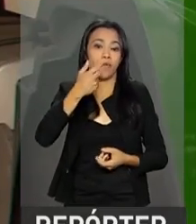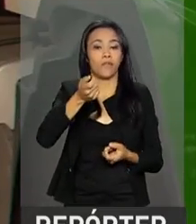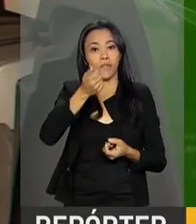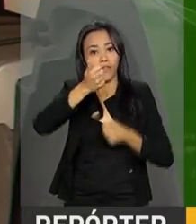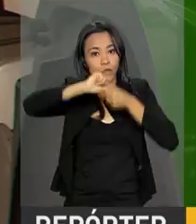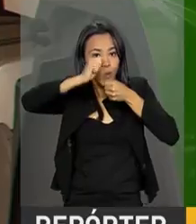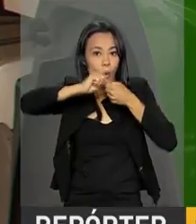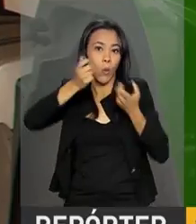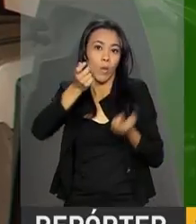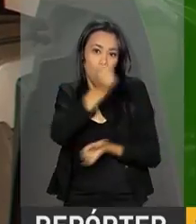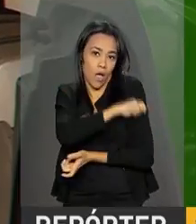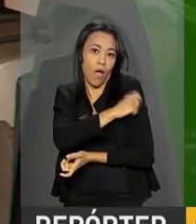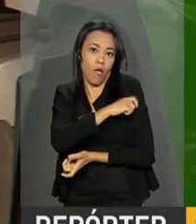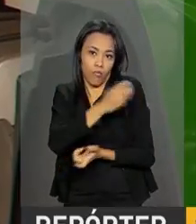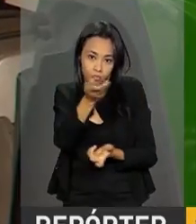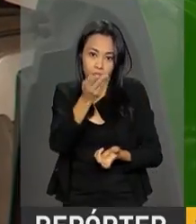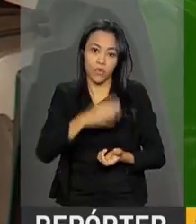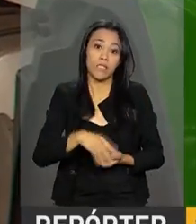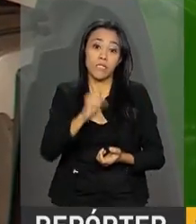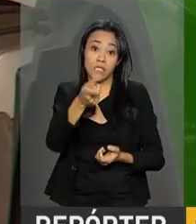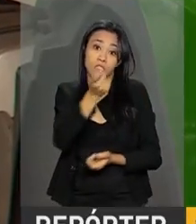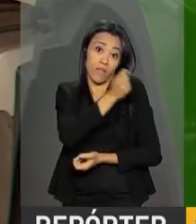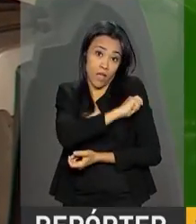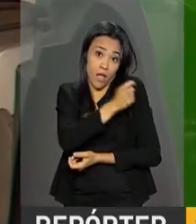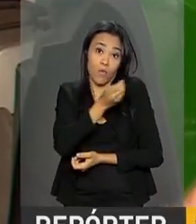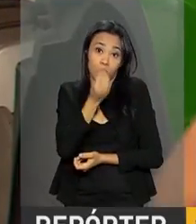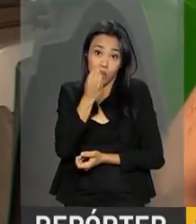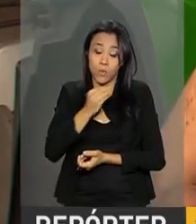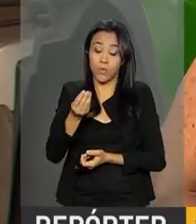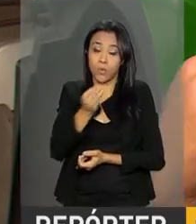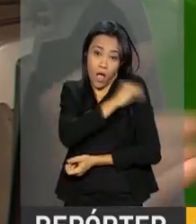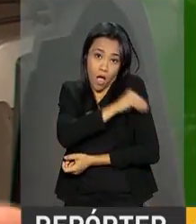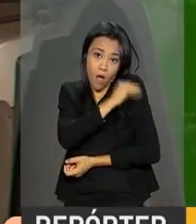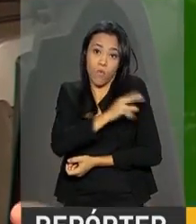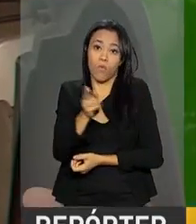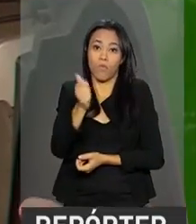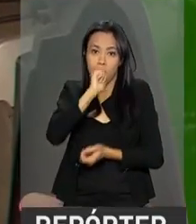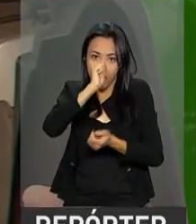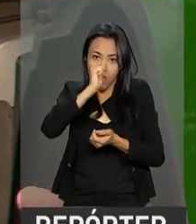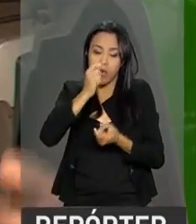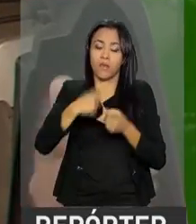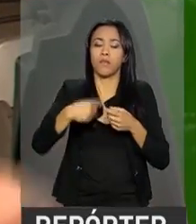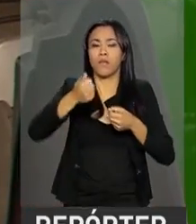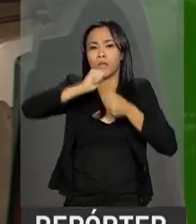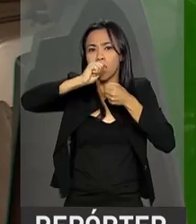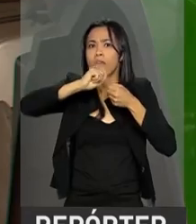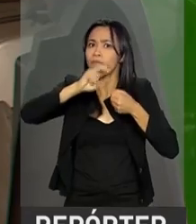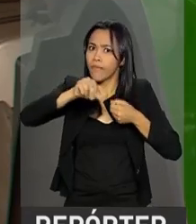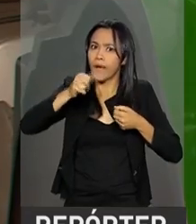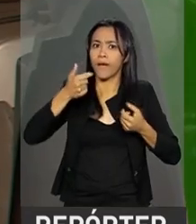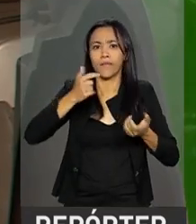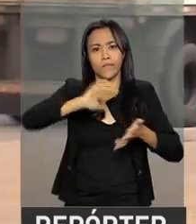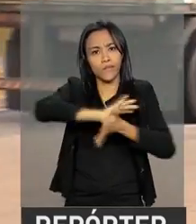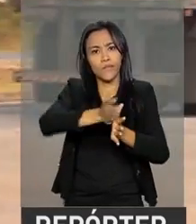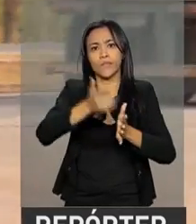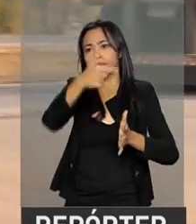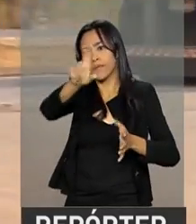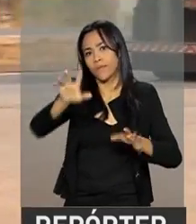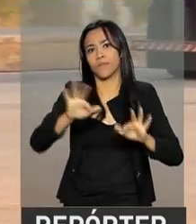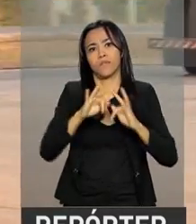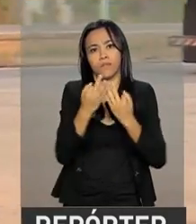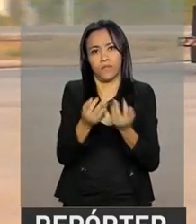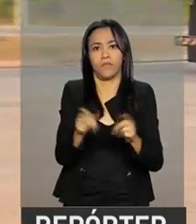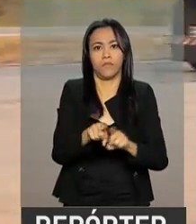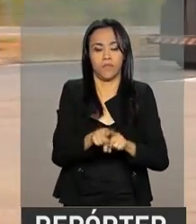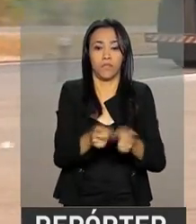do acidente se ele estiver alcoolizado se tivesse jogado ele vai levar pessoas inocentes junto também na tragédia quando acontecem há cerca